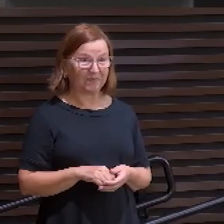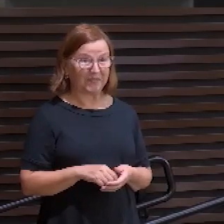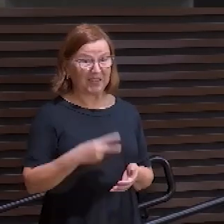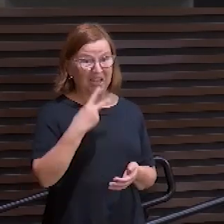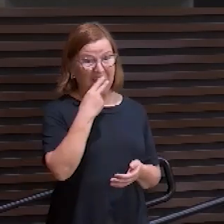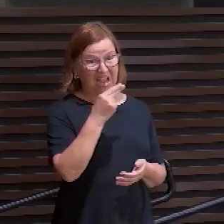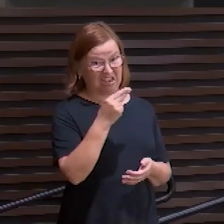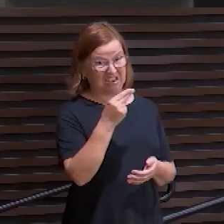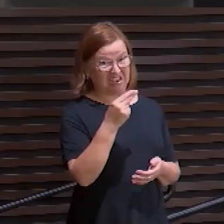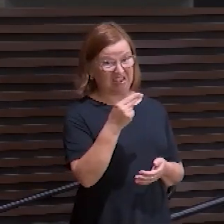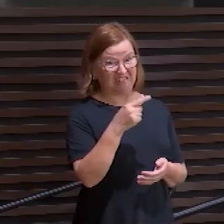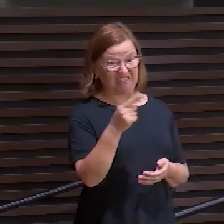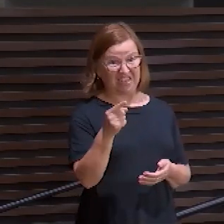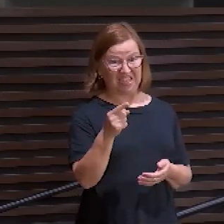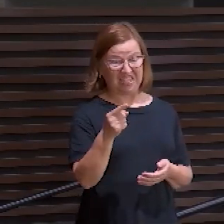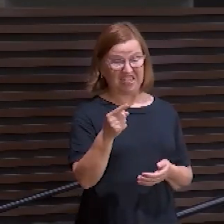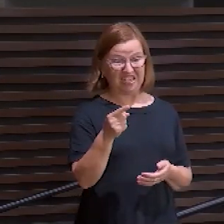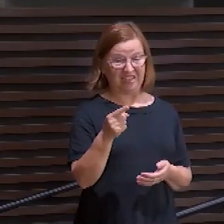Achando-se o tal?